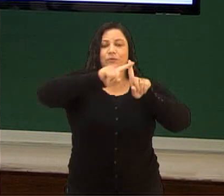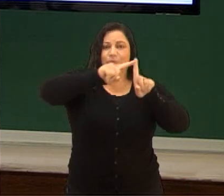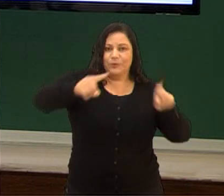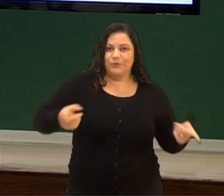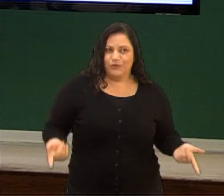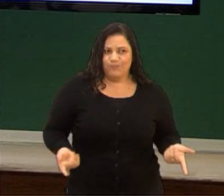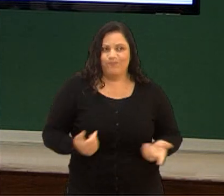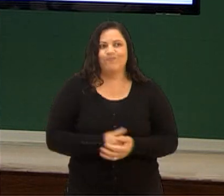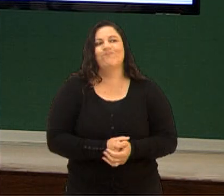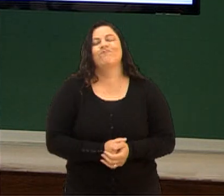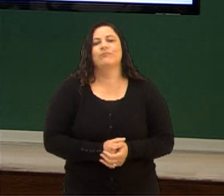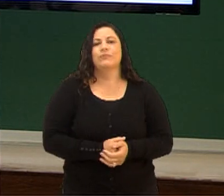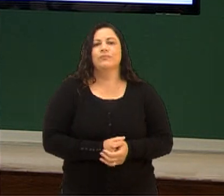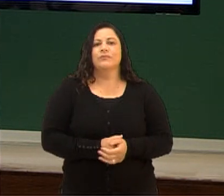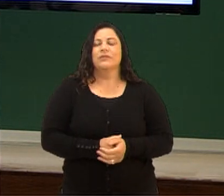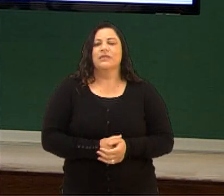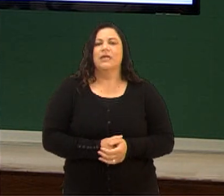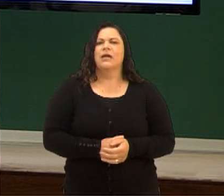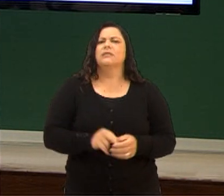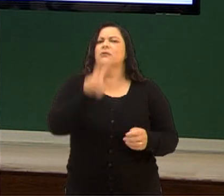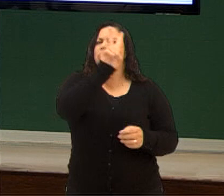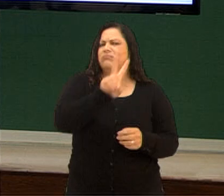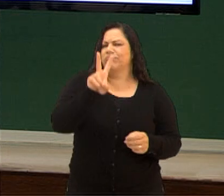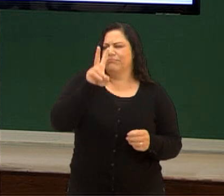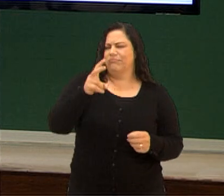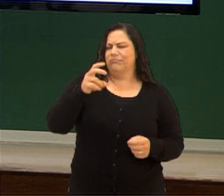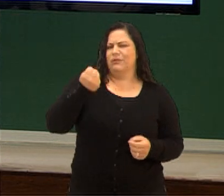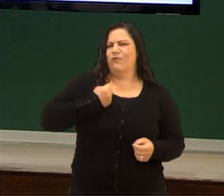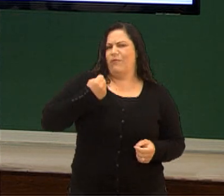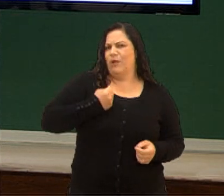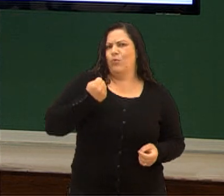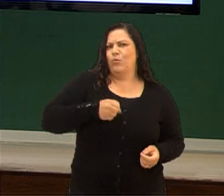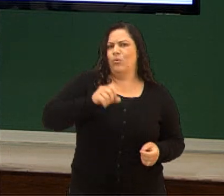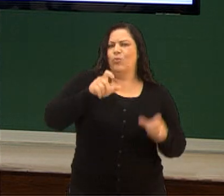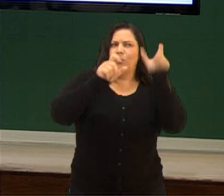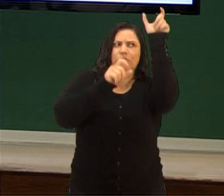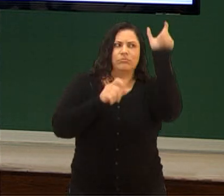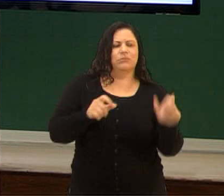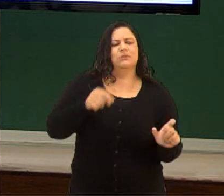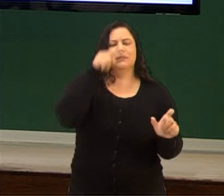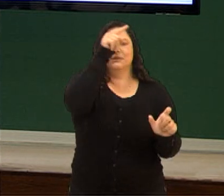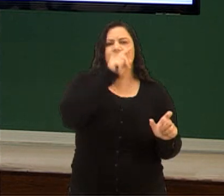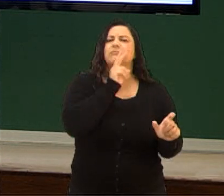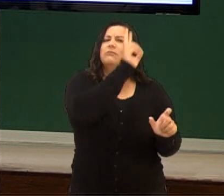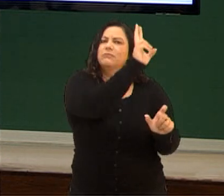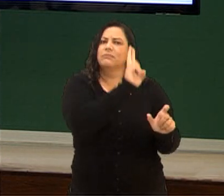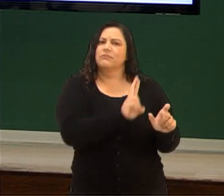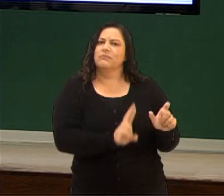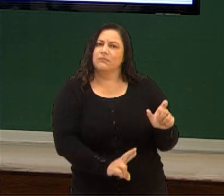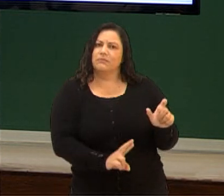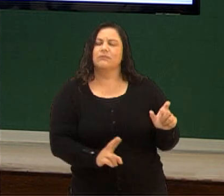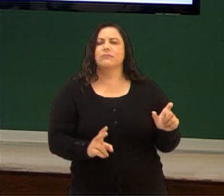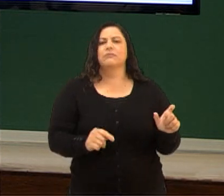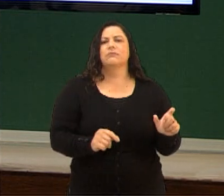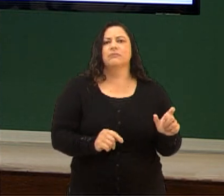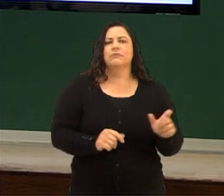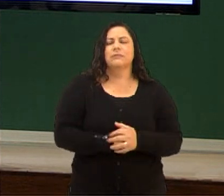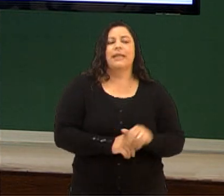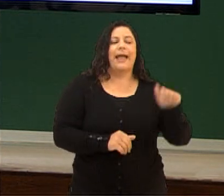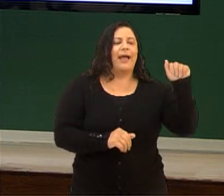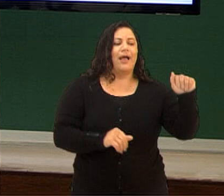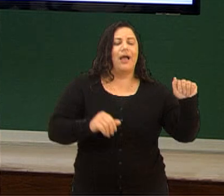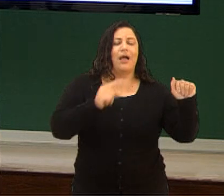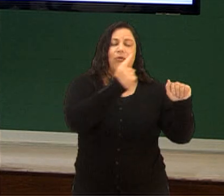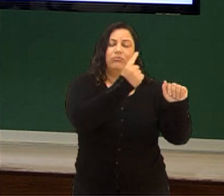positivo. Esses valores aqui. Nesses dois casos, por exemplo, eu tenho que o resultado aqui, olha lá, o elemento A1,